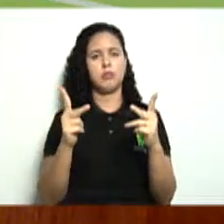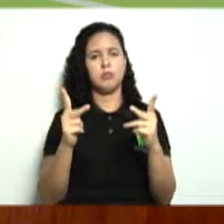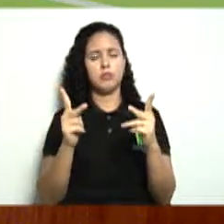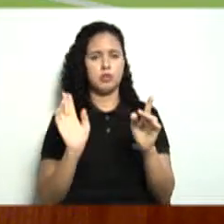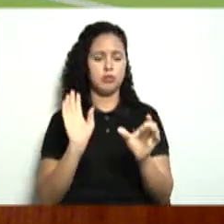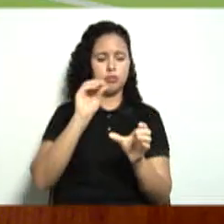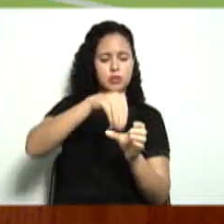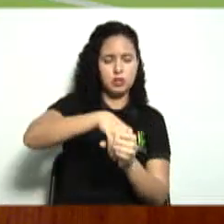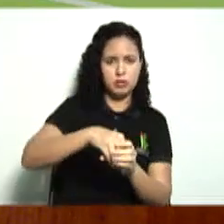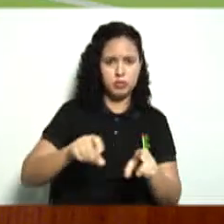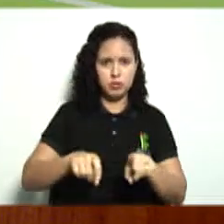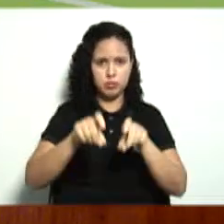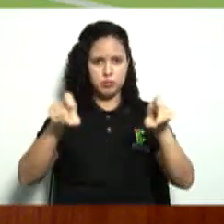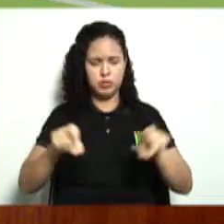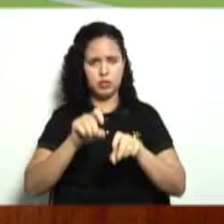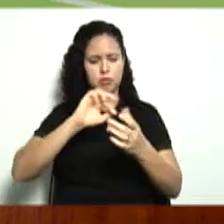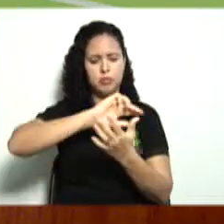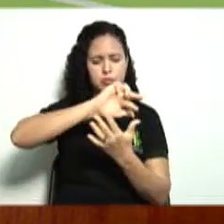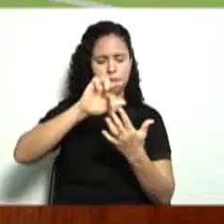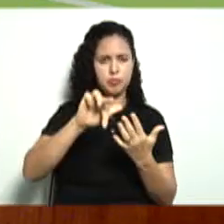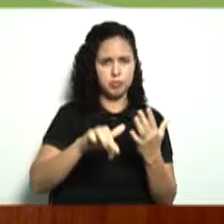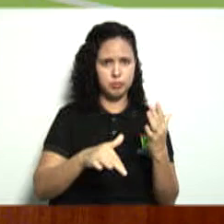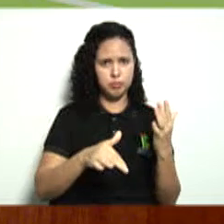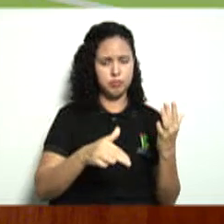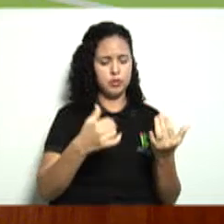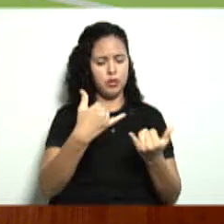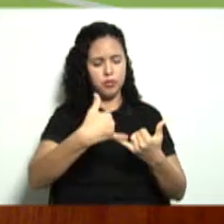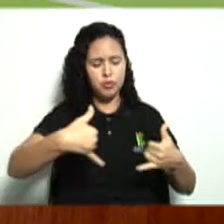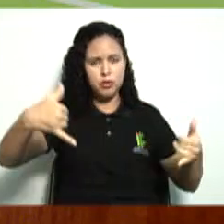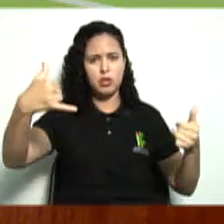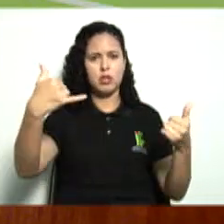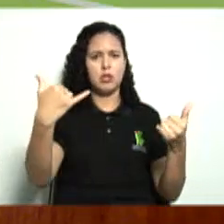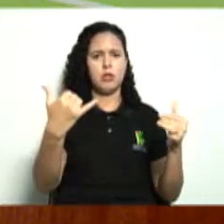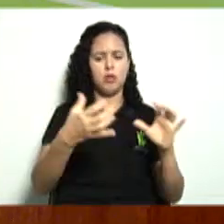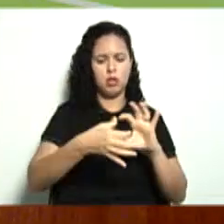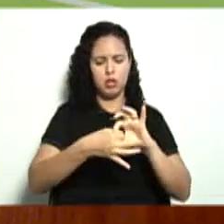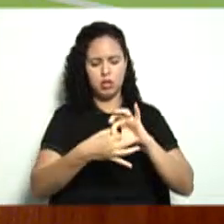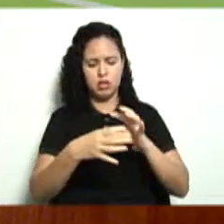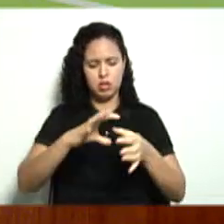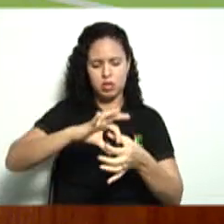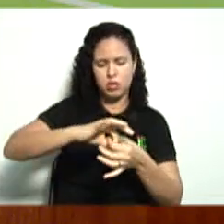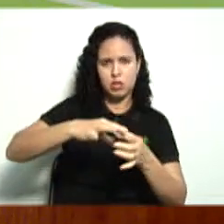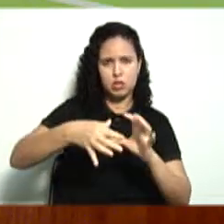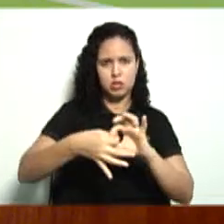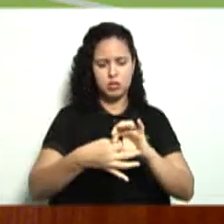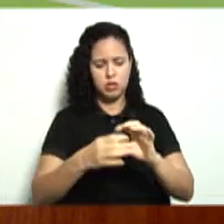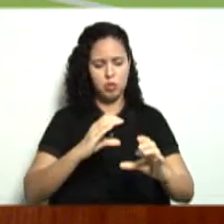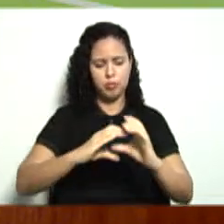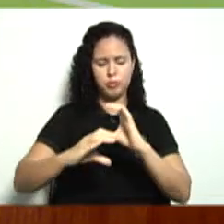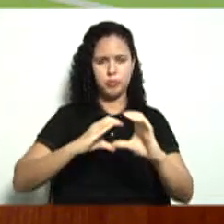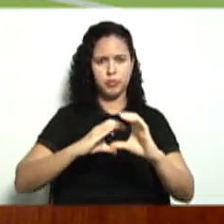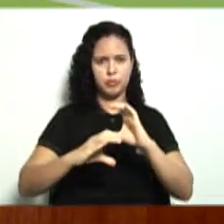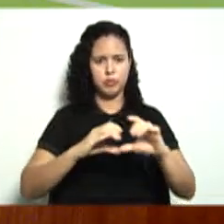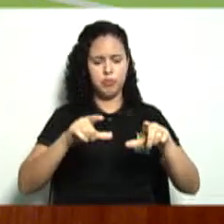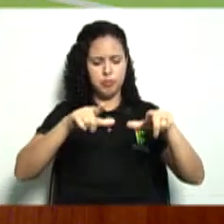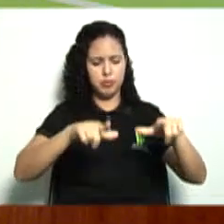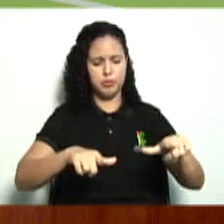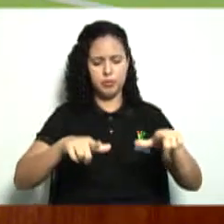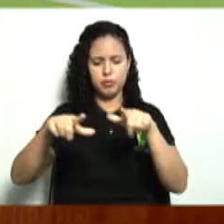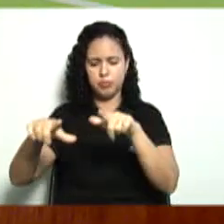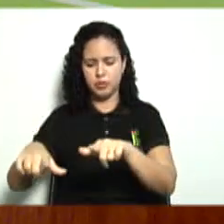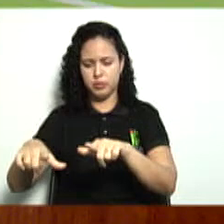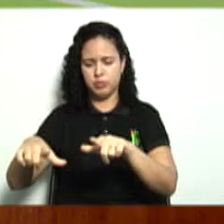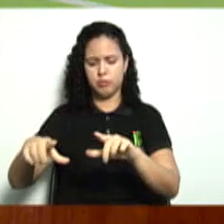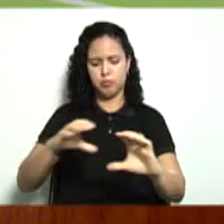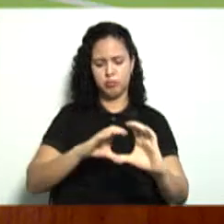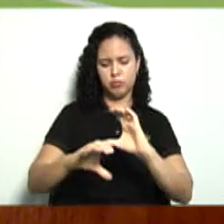desse computador, diversos componentes eletrônicos, não é isso? Vários circuitos integrados que se comunicam através de placas, correto? Aliás,